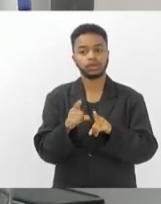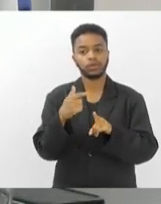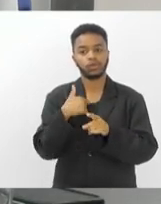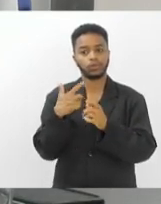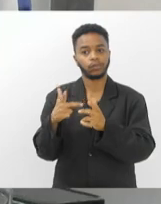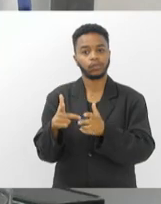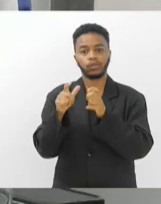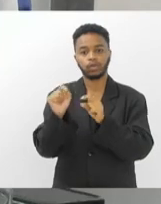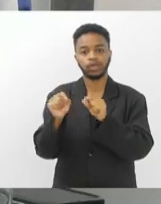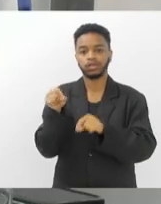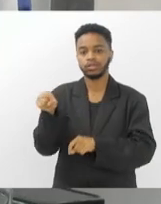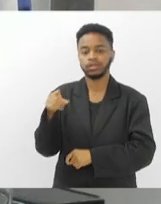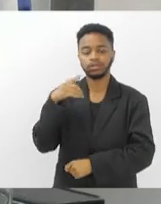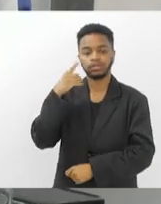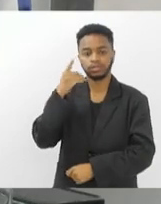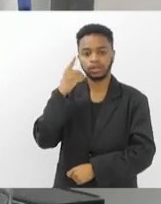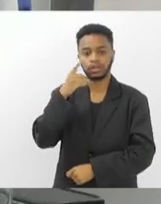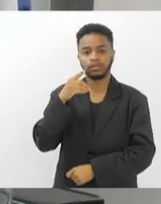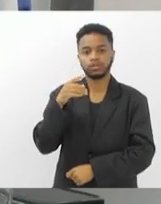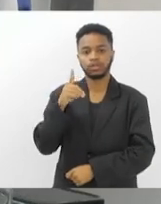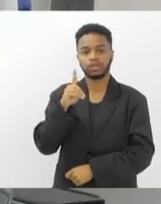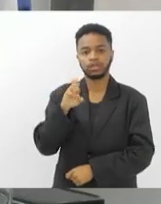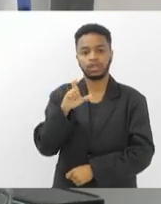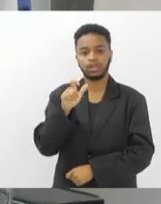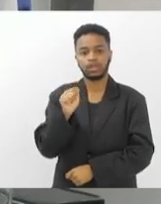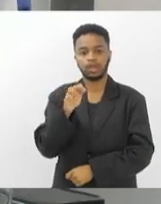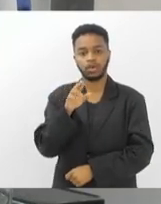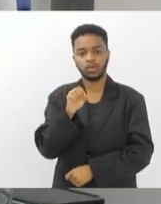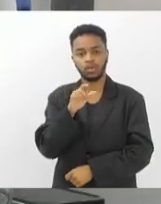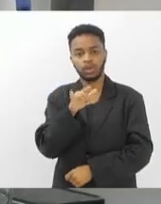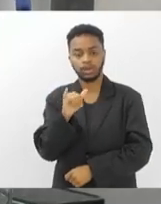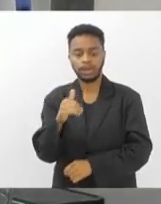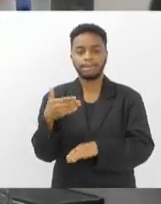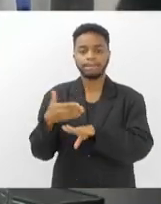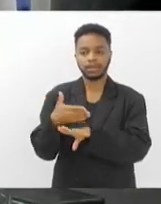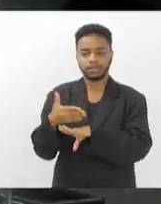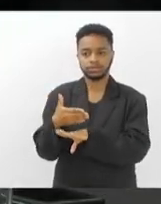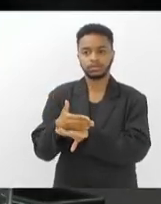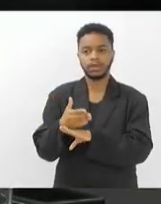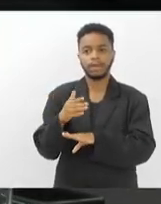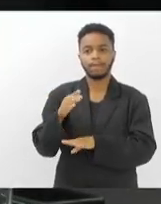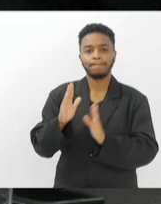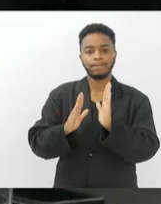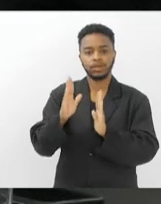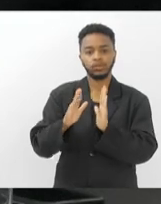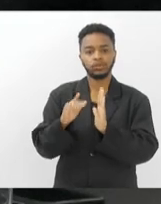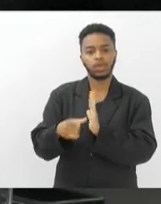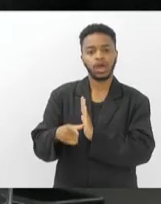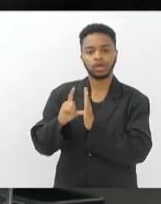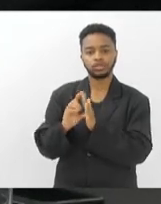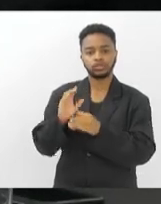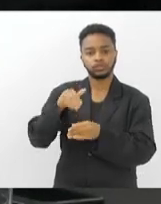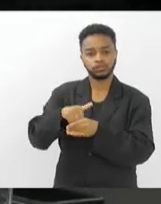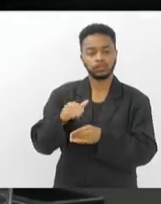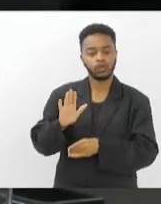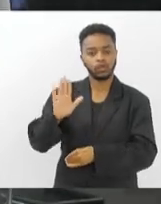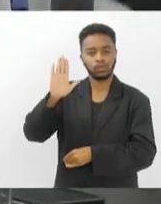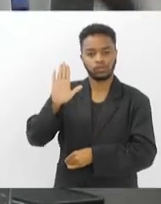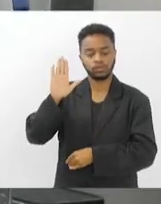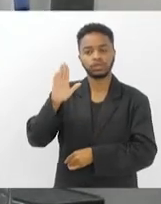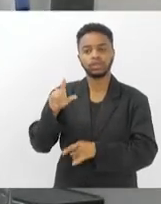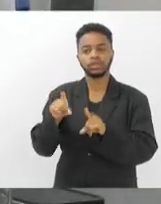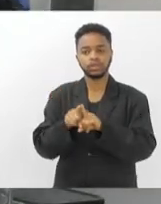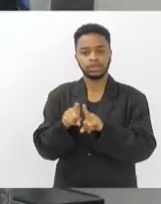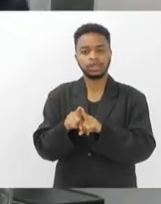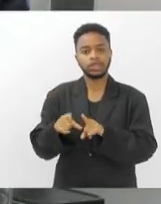sua participação também, mesmo num período pré-eleição, vindo do município distante, com a coluna